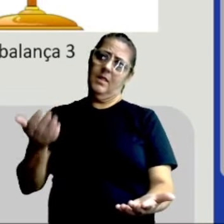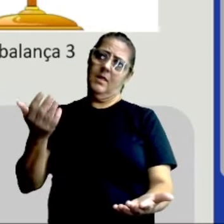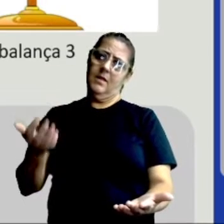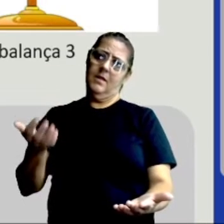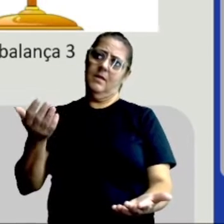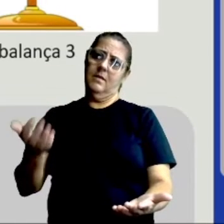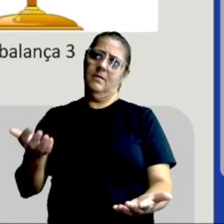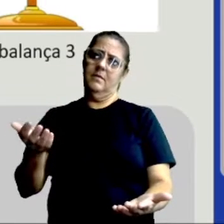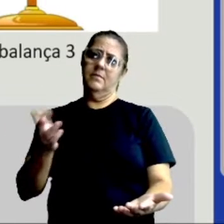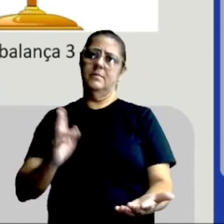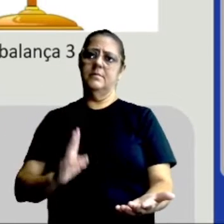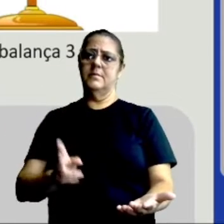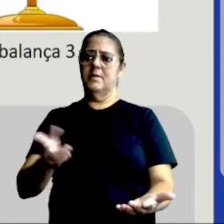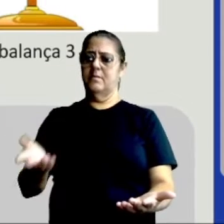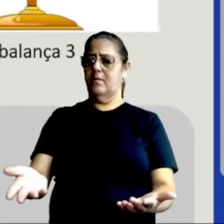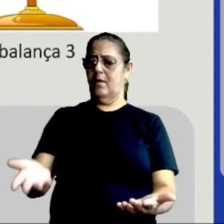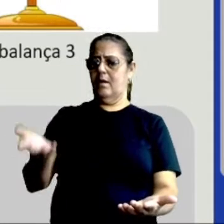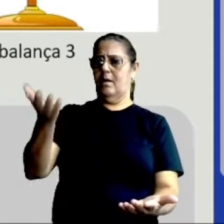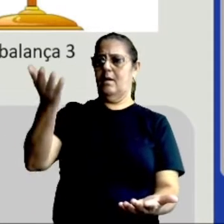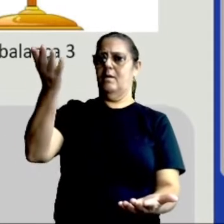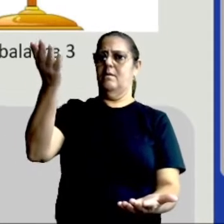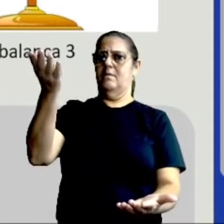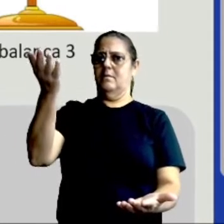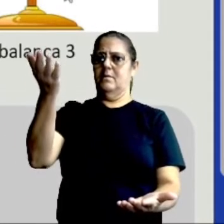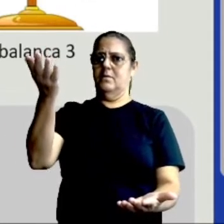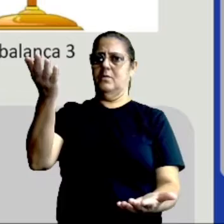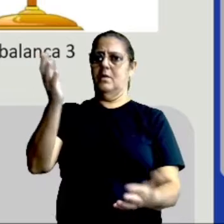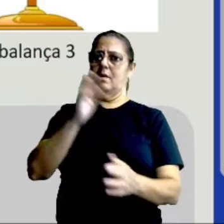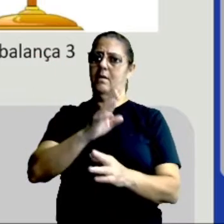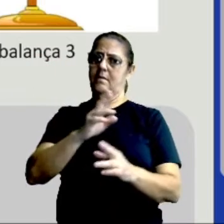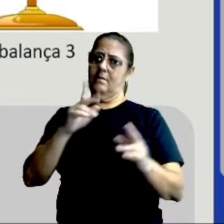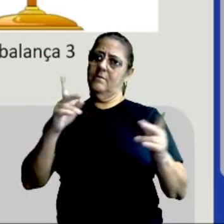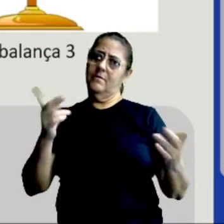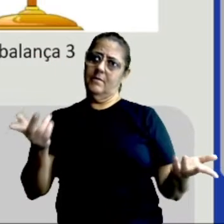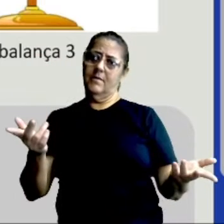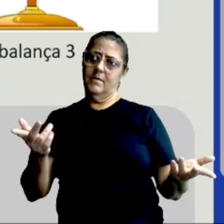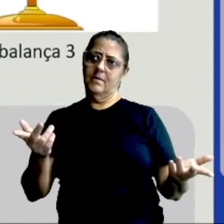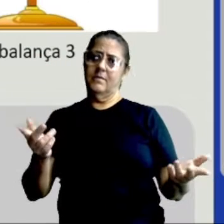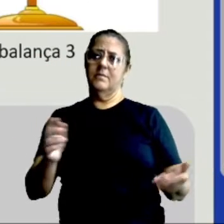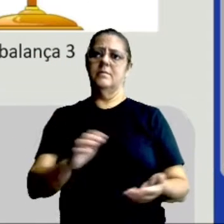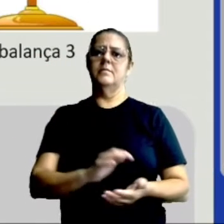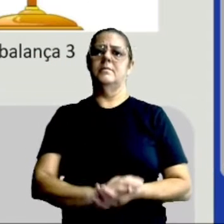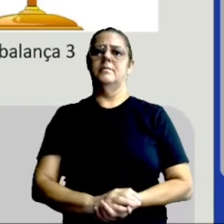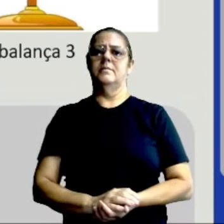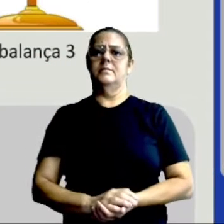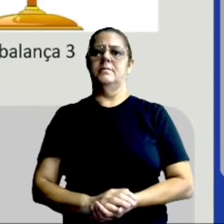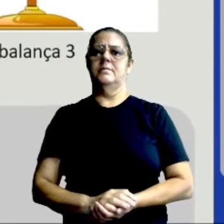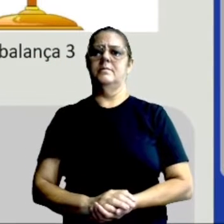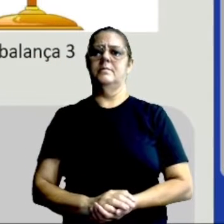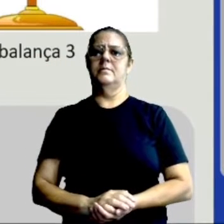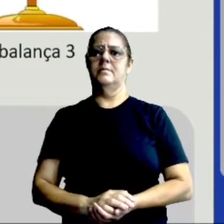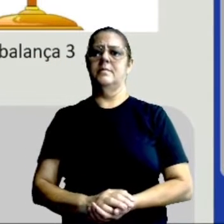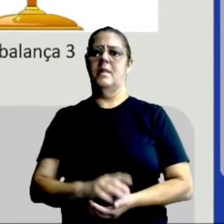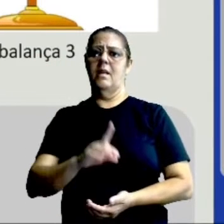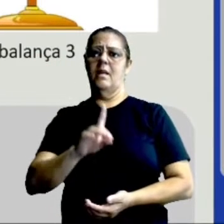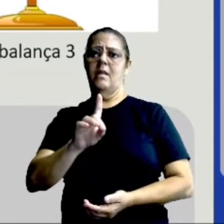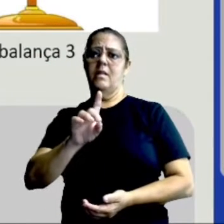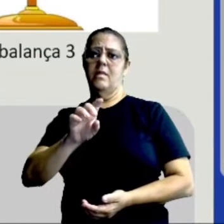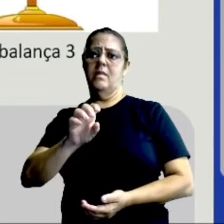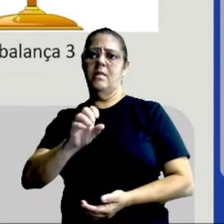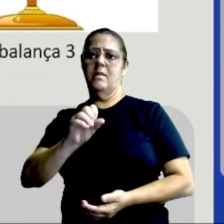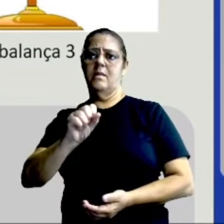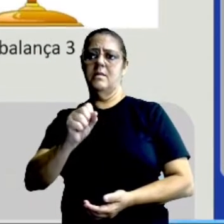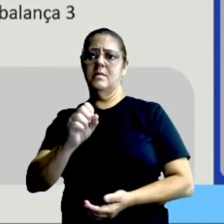leve sempre fica no alto e aqui a gente tem uma situação de desequilíbrio. O que isso tem a ver